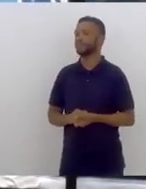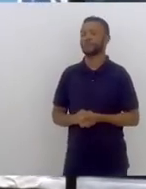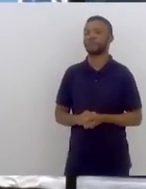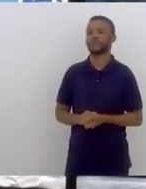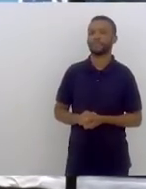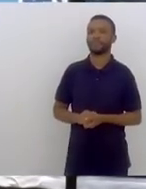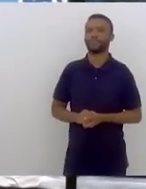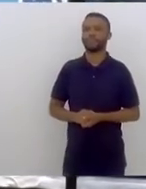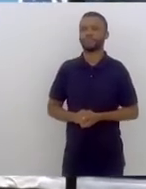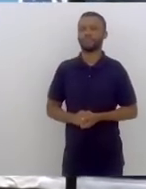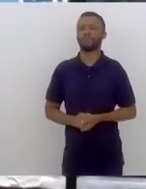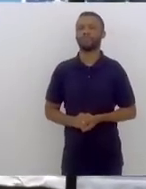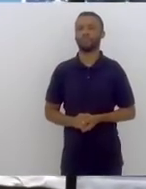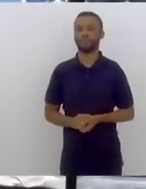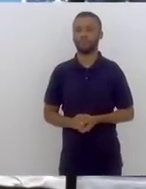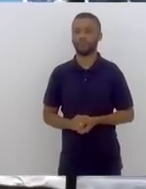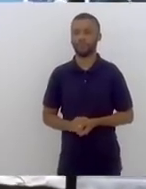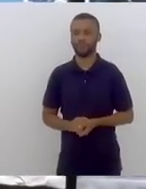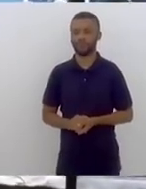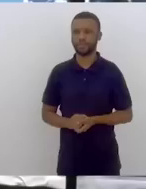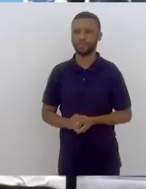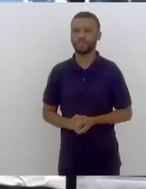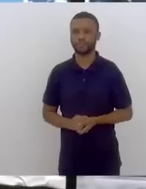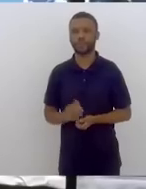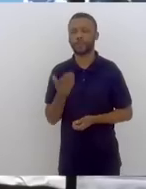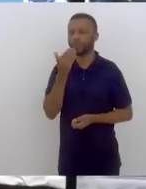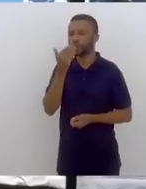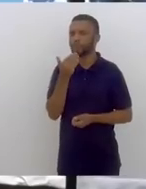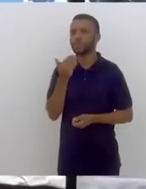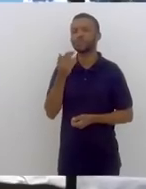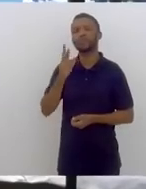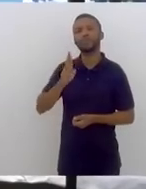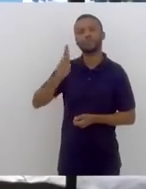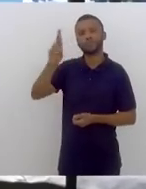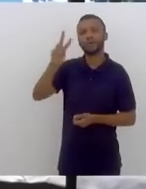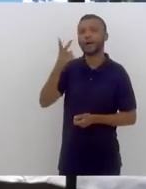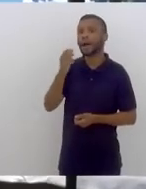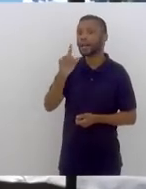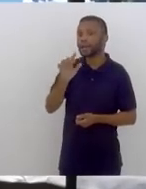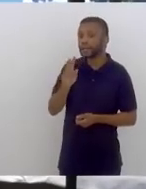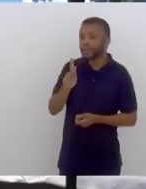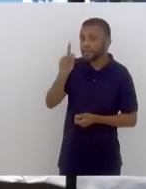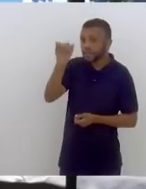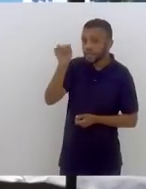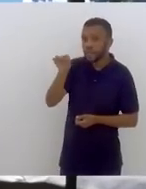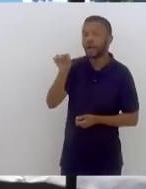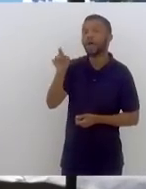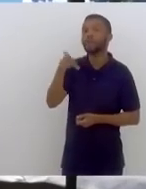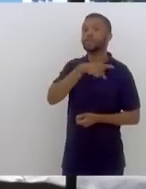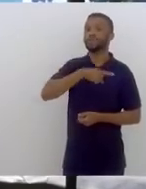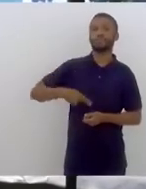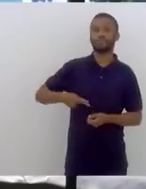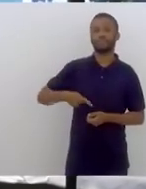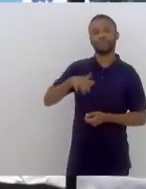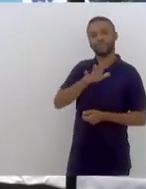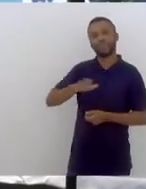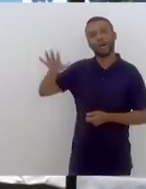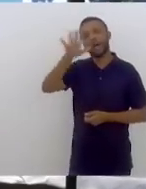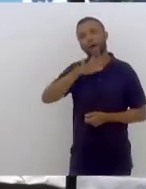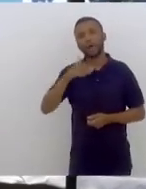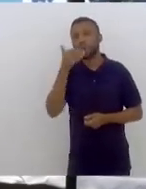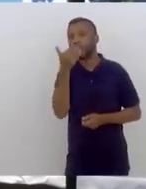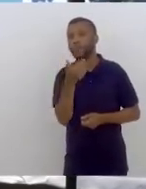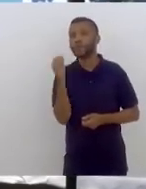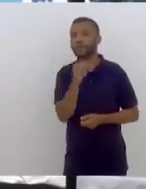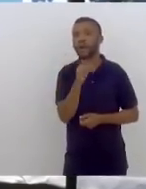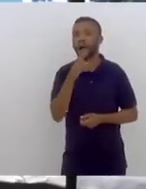aqui que o coronel ralic que é o representante do comandante geral é solicite a ele Coronel a resposta